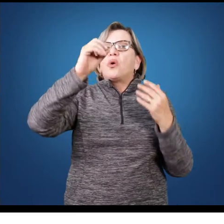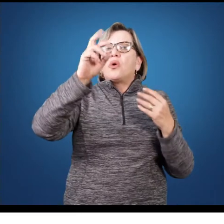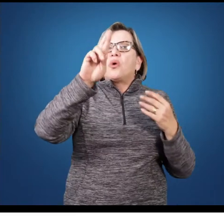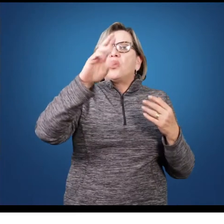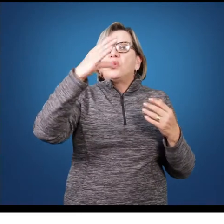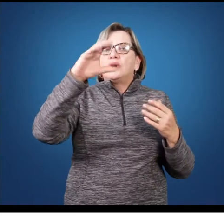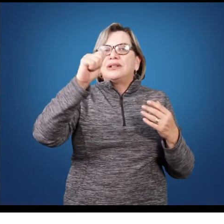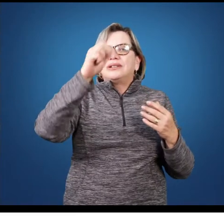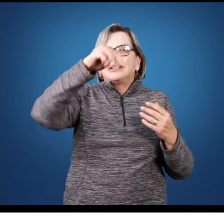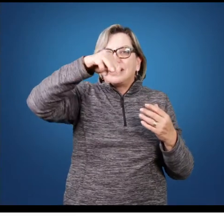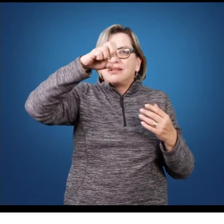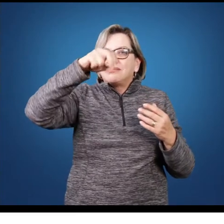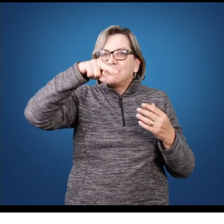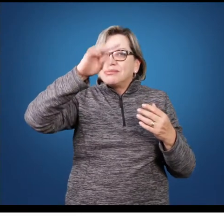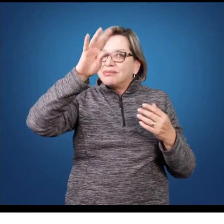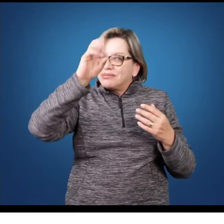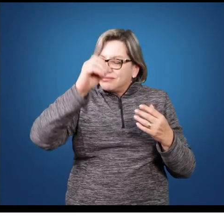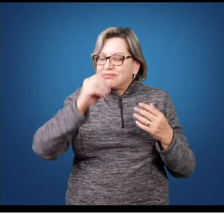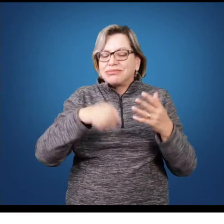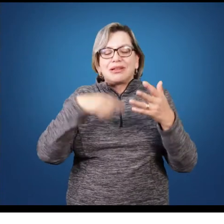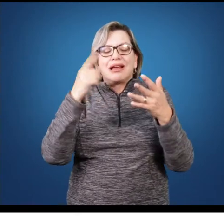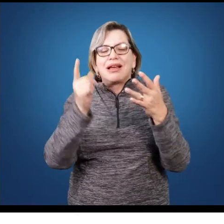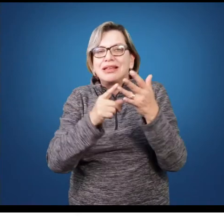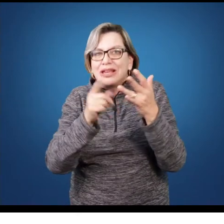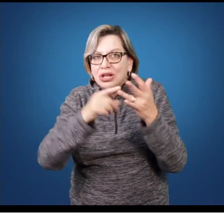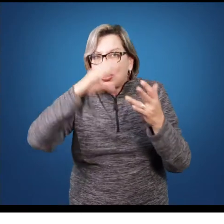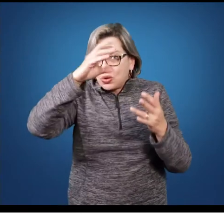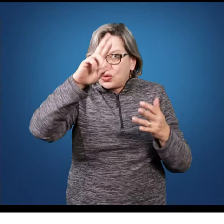No cronograma de execução do projeto